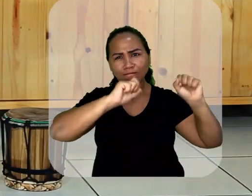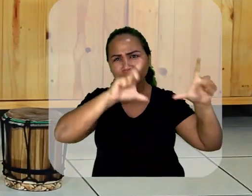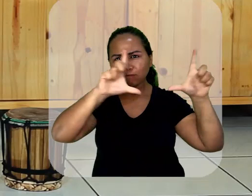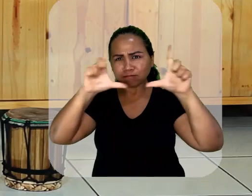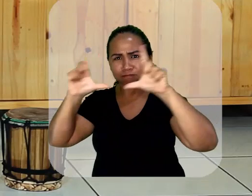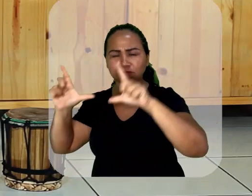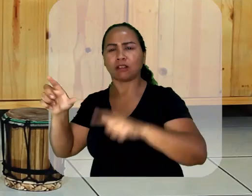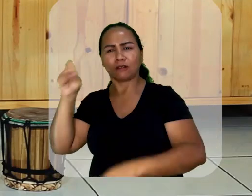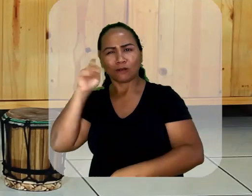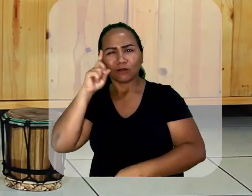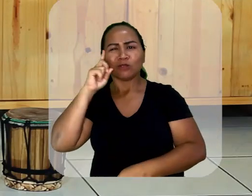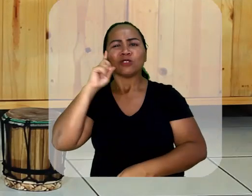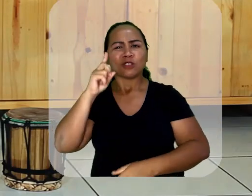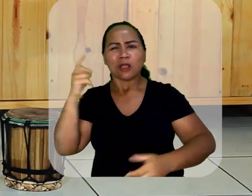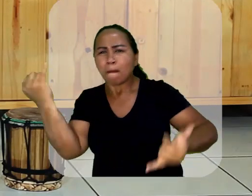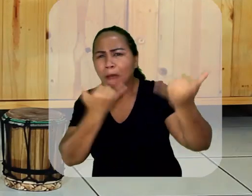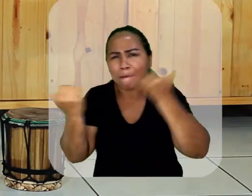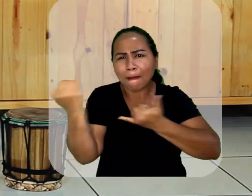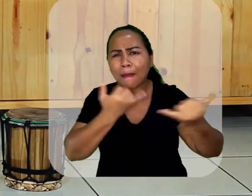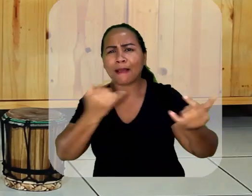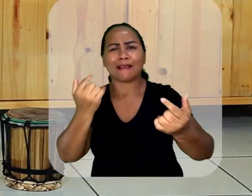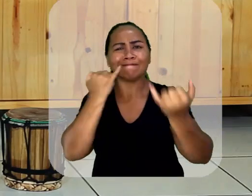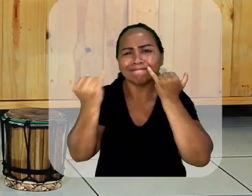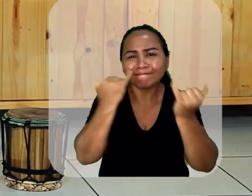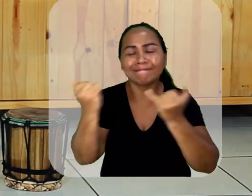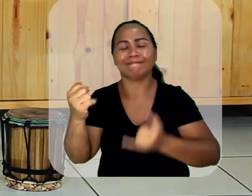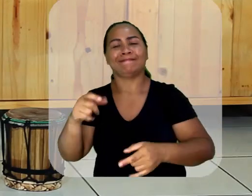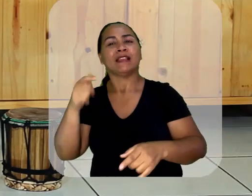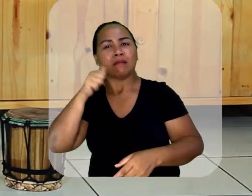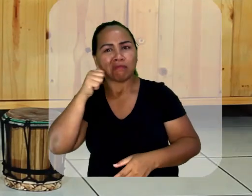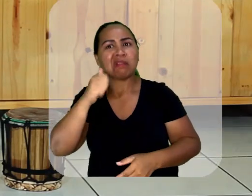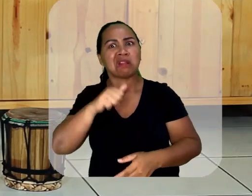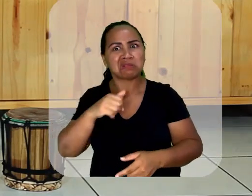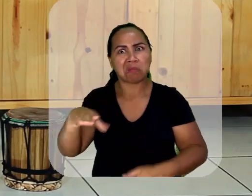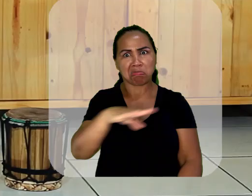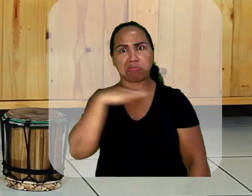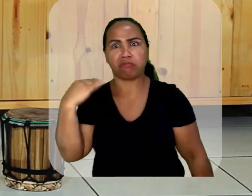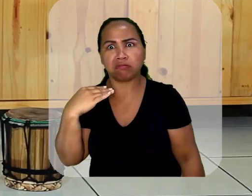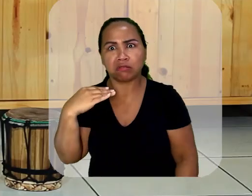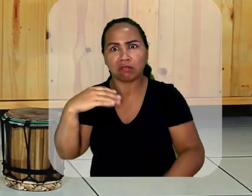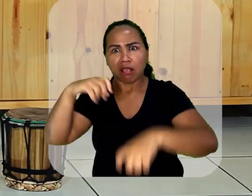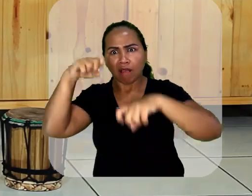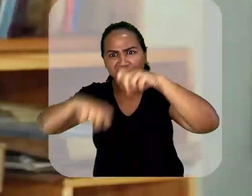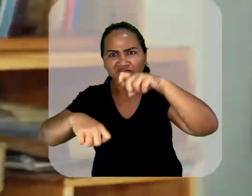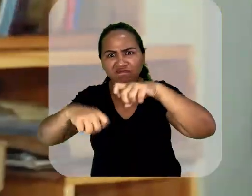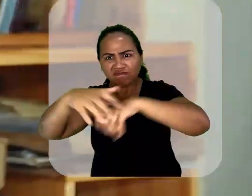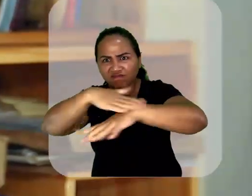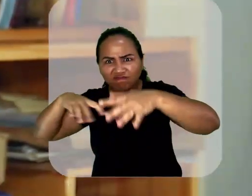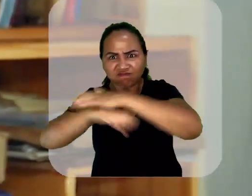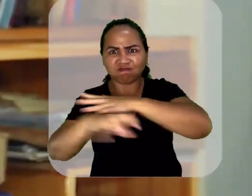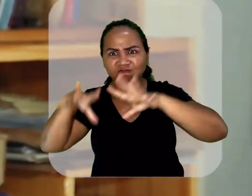está sabendo, né, de mais notícias de mulheres que são violentadas, que são assassinadas no Brasil e no mundo. E esse